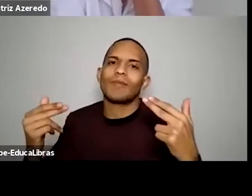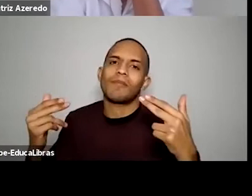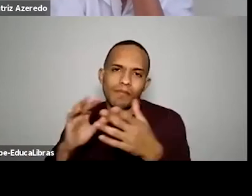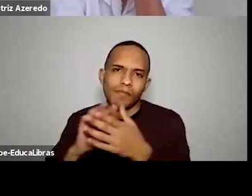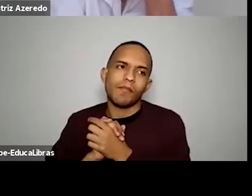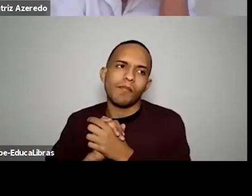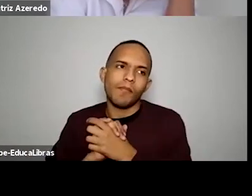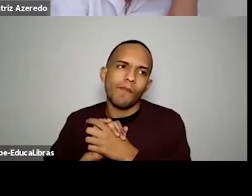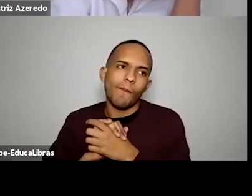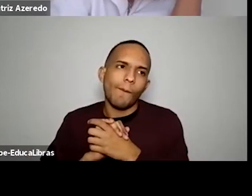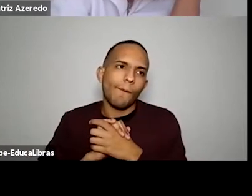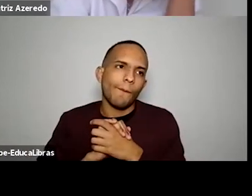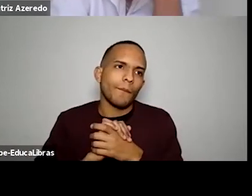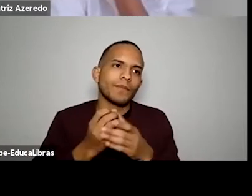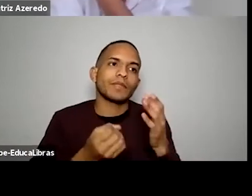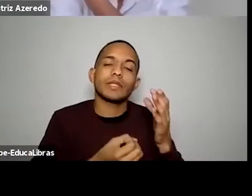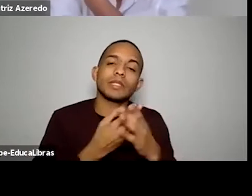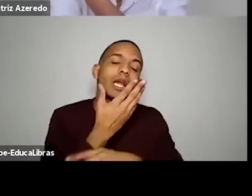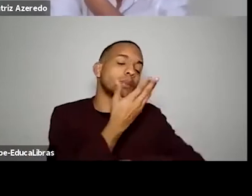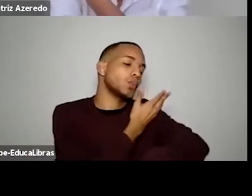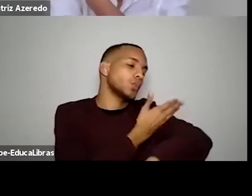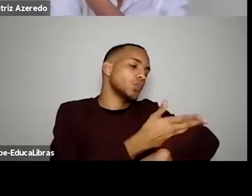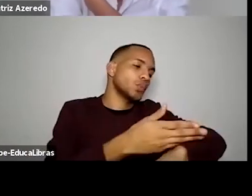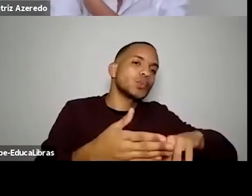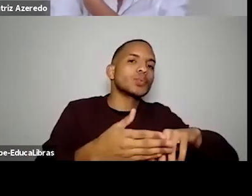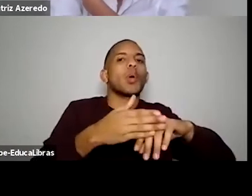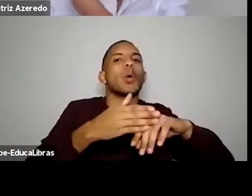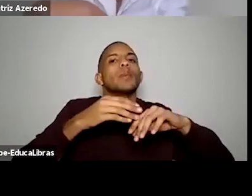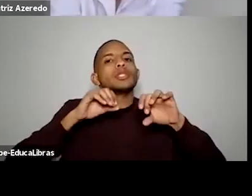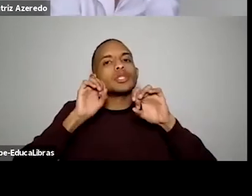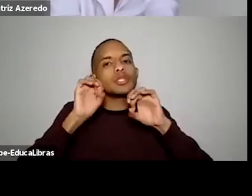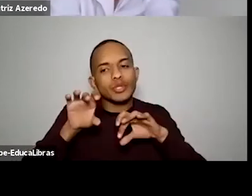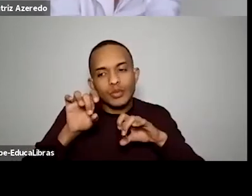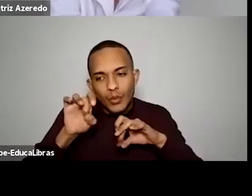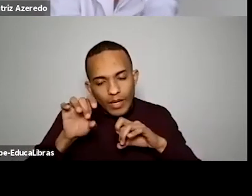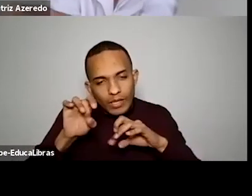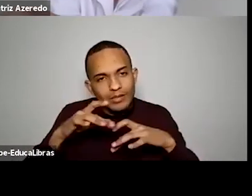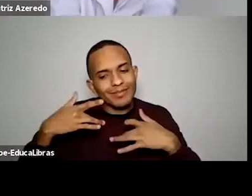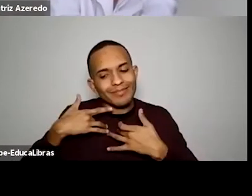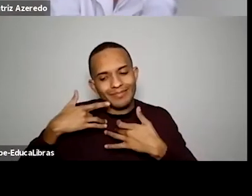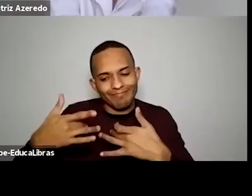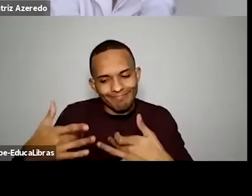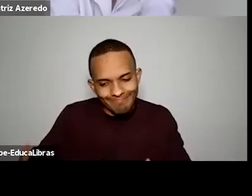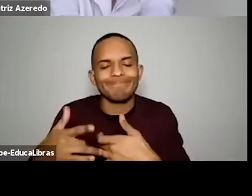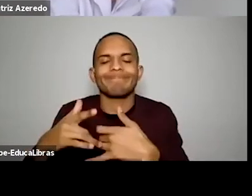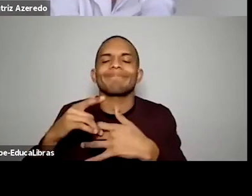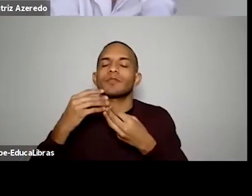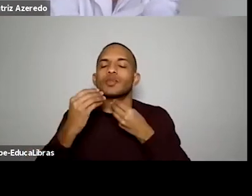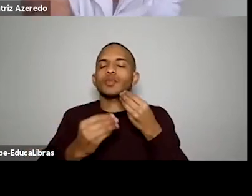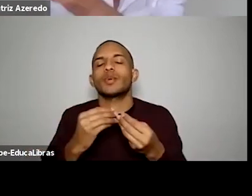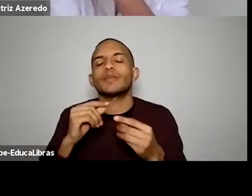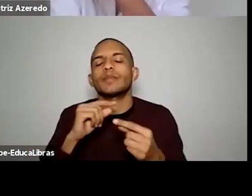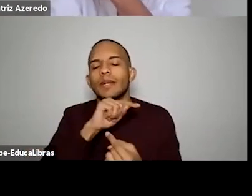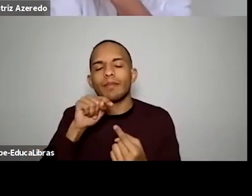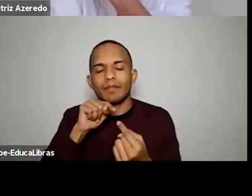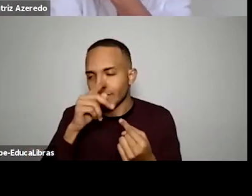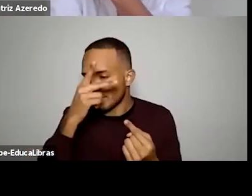aí sim criamos uma cultura de doação, um estimulando o outro, dando um exemplo, fazendo na prática, porque efetivamente as